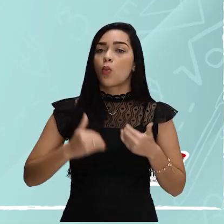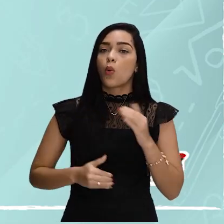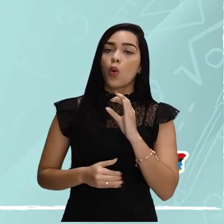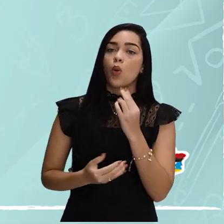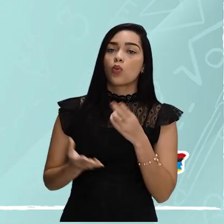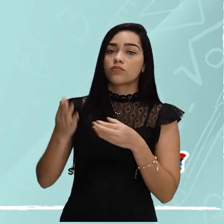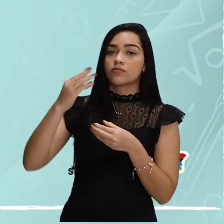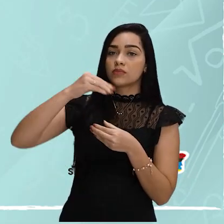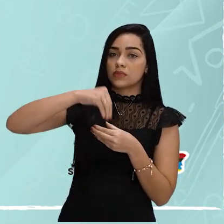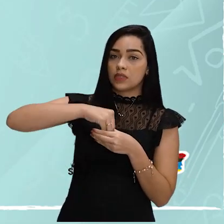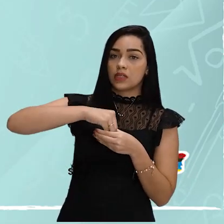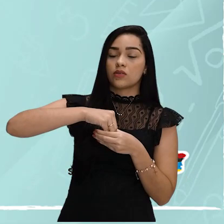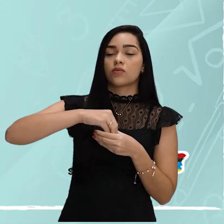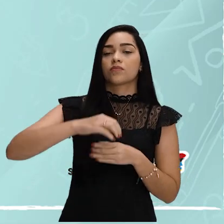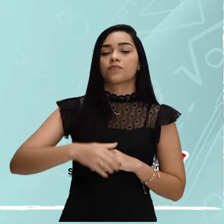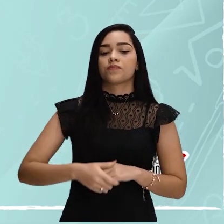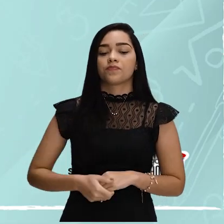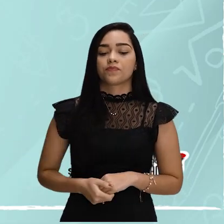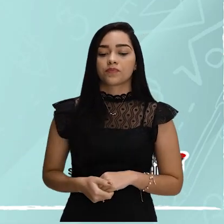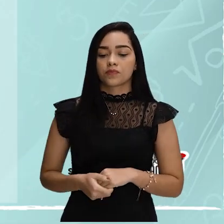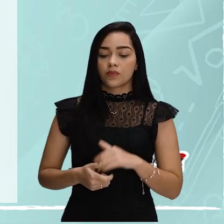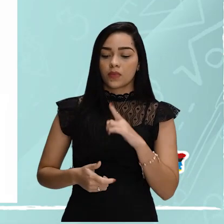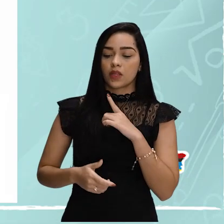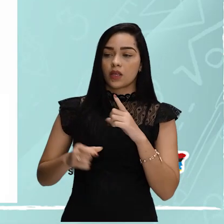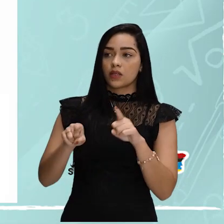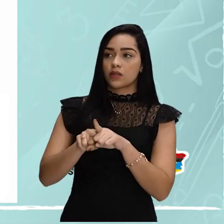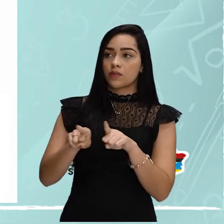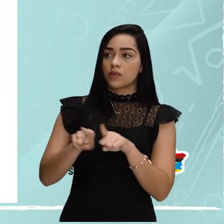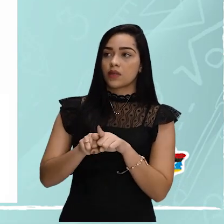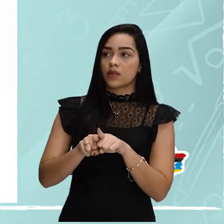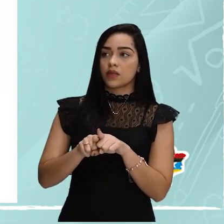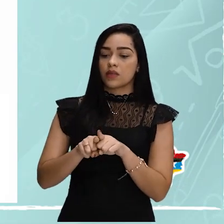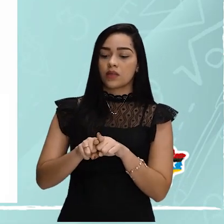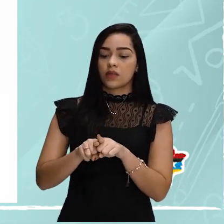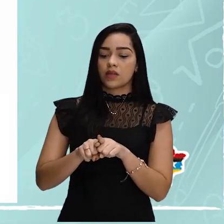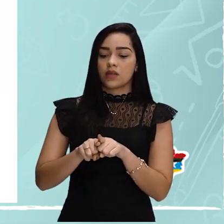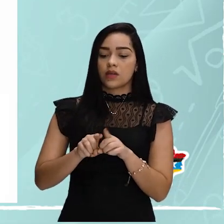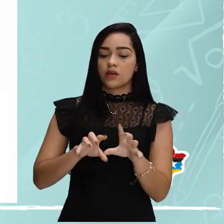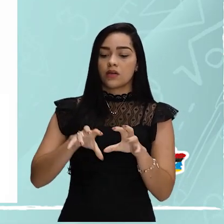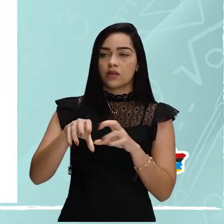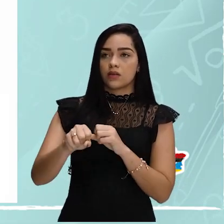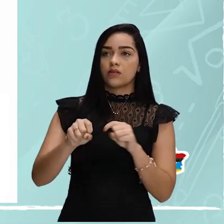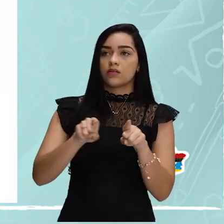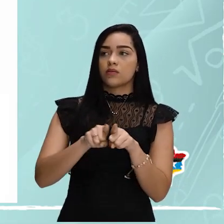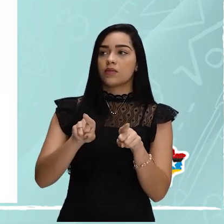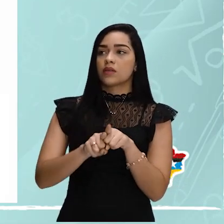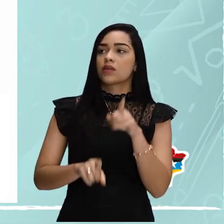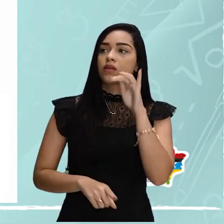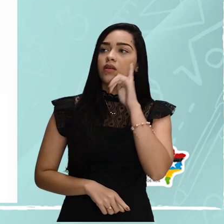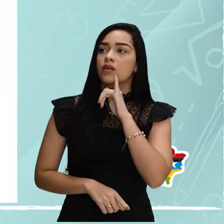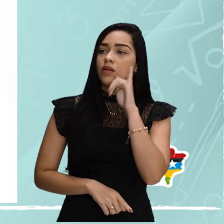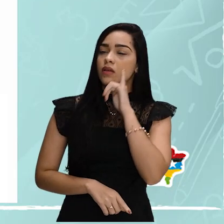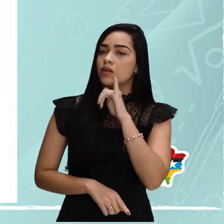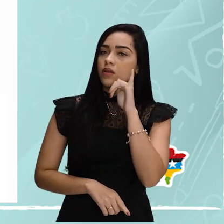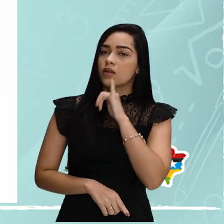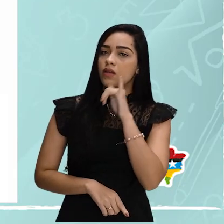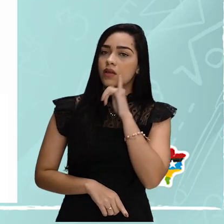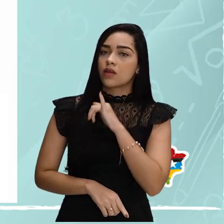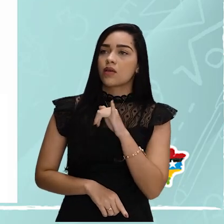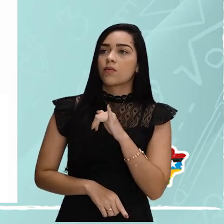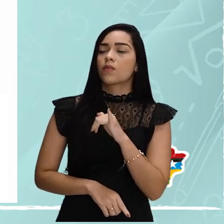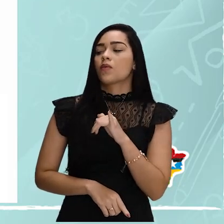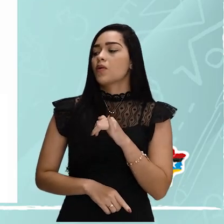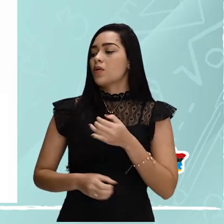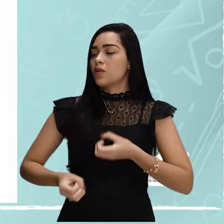cavidades internas do nosso corpo. Aí aqui nós temos a formação, nós temos o exemplo de uma glândula exócrina produzindo